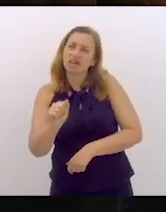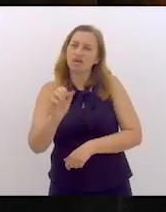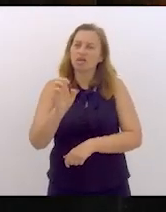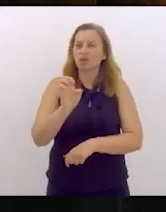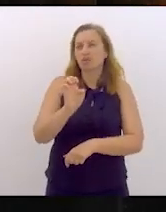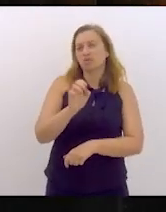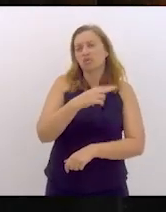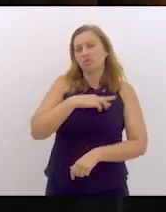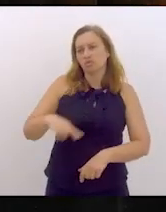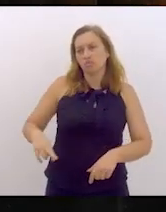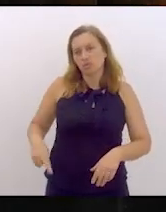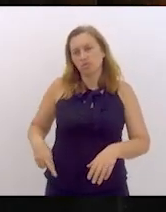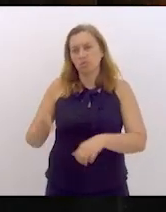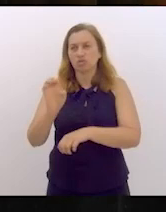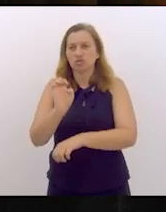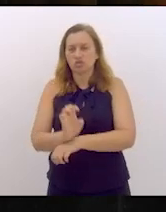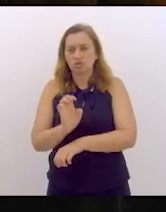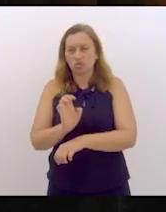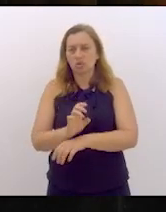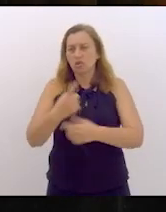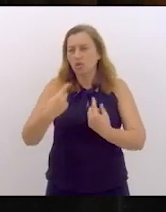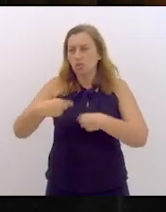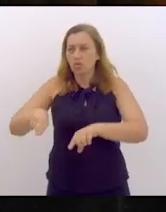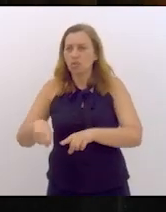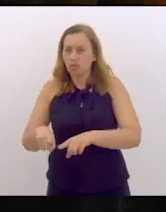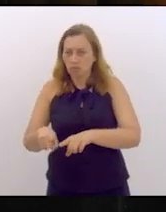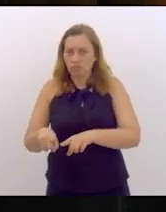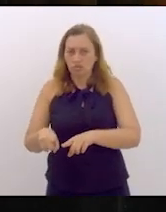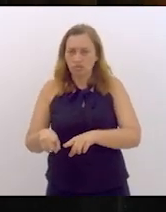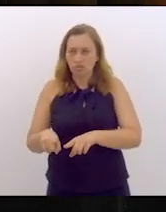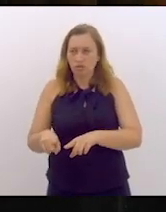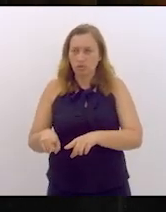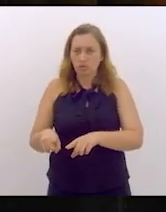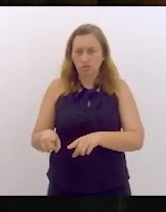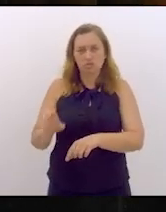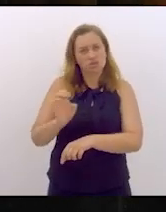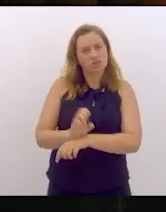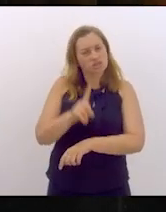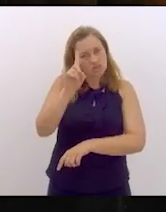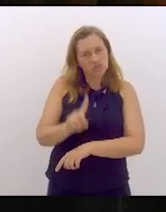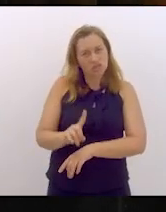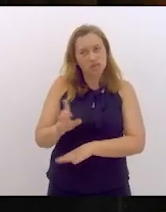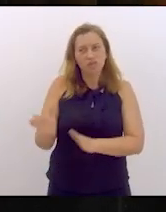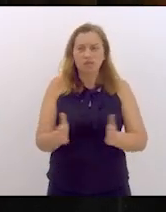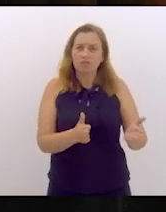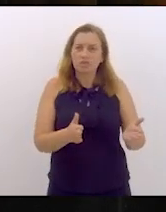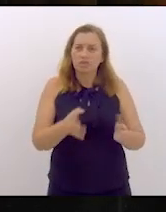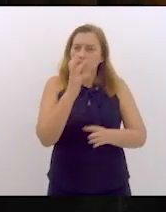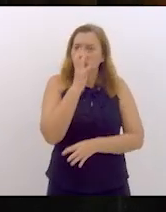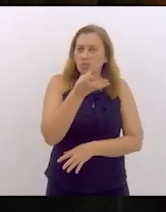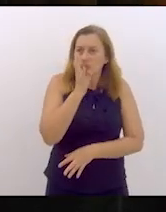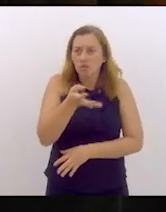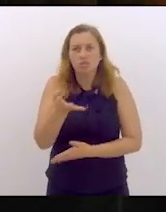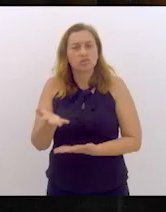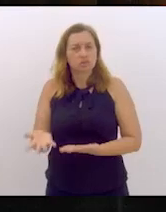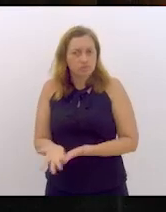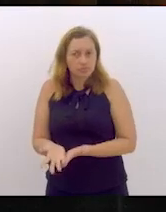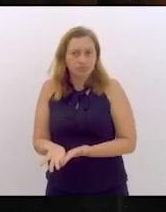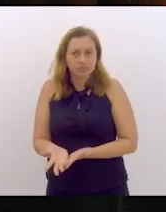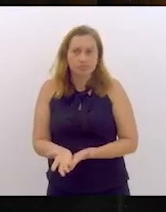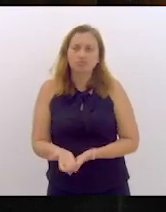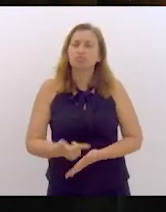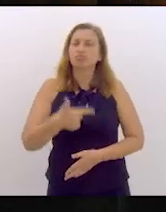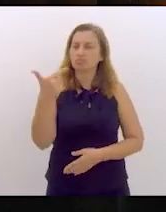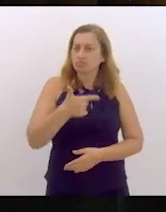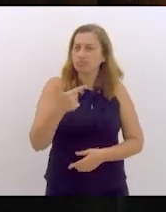contra o estado democrático de direito esse é um aspecto dessas denúncias e